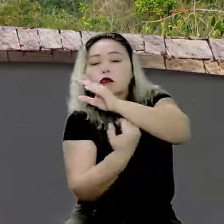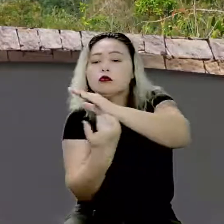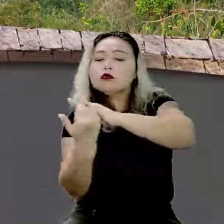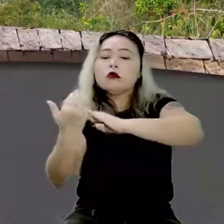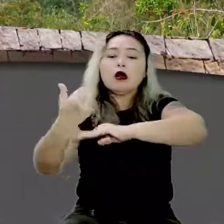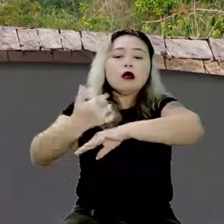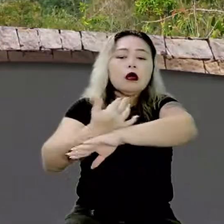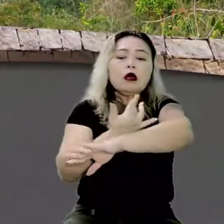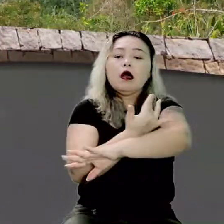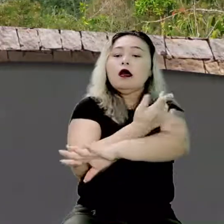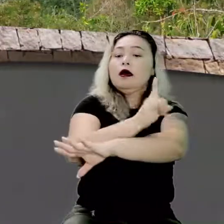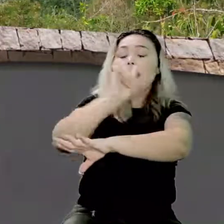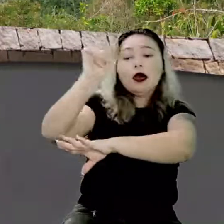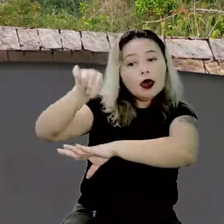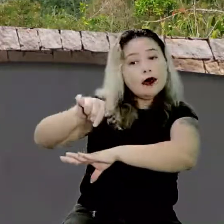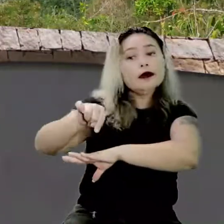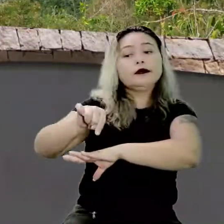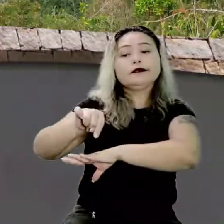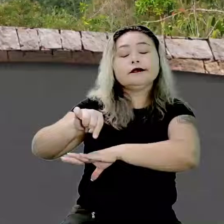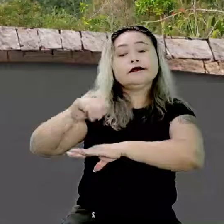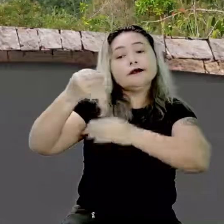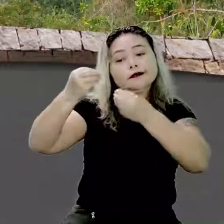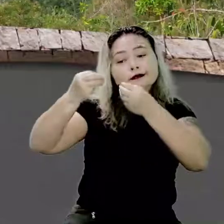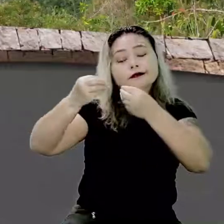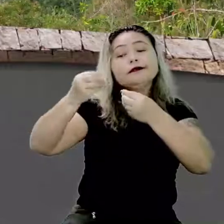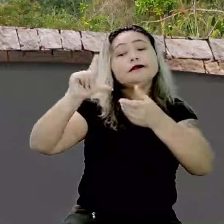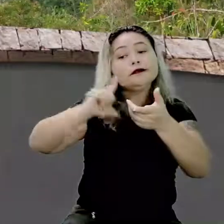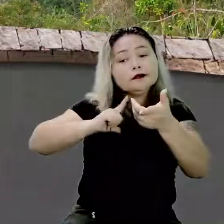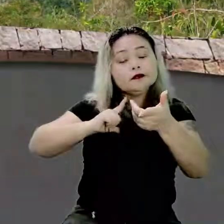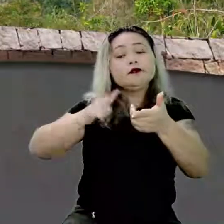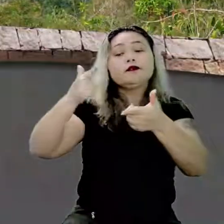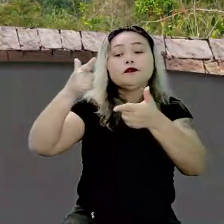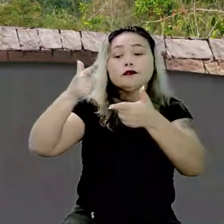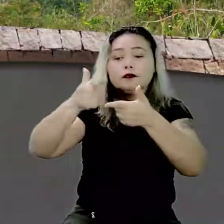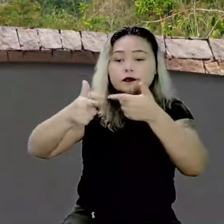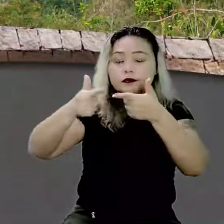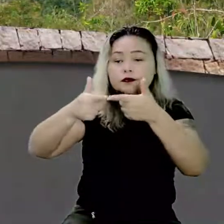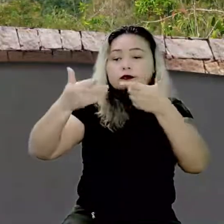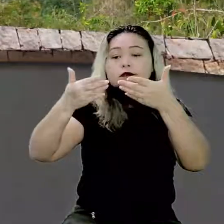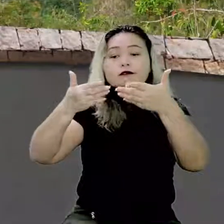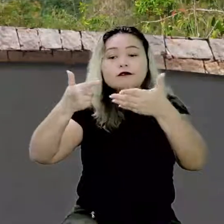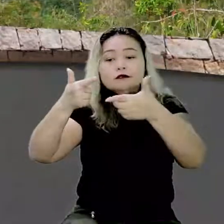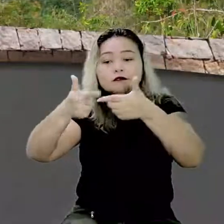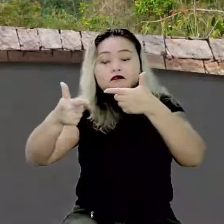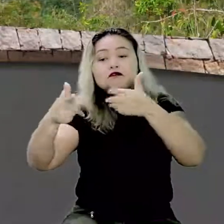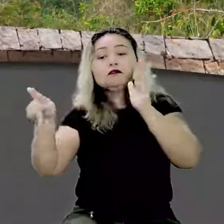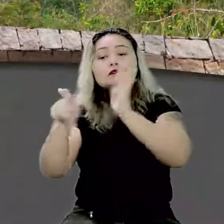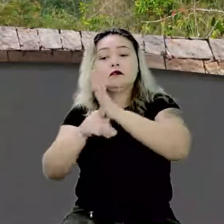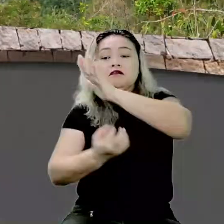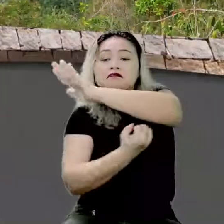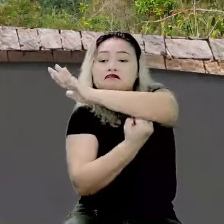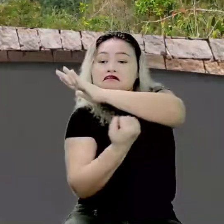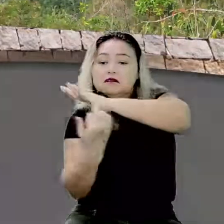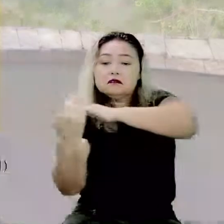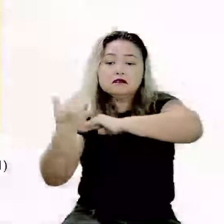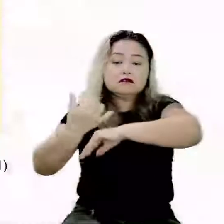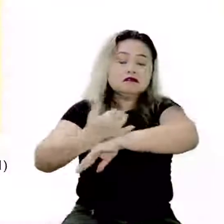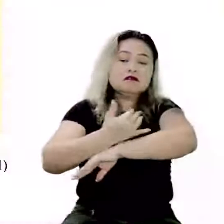isso, obviamente, causou um impacto ambiental. Beleza? Vamos lá,